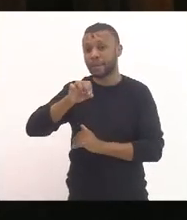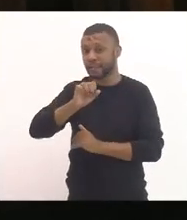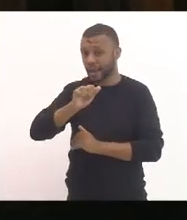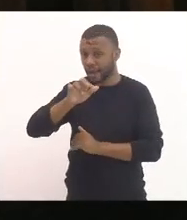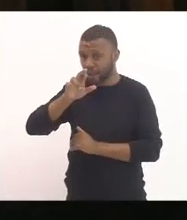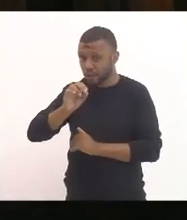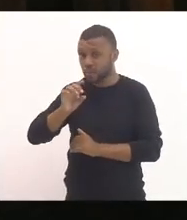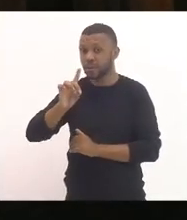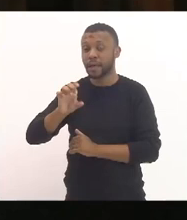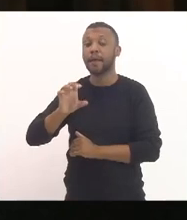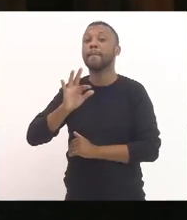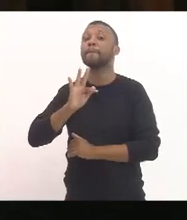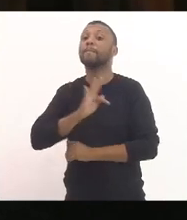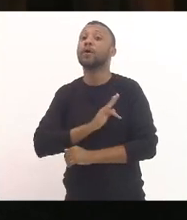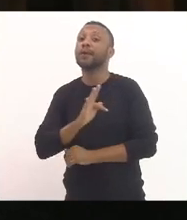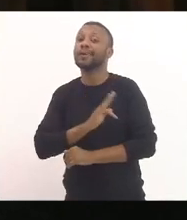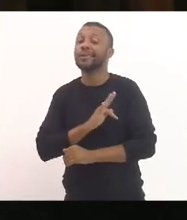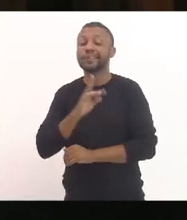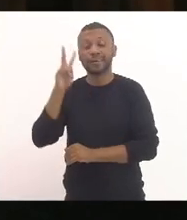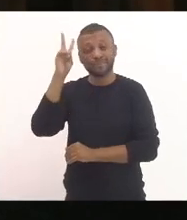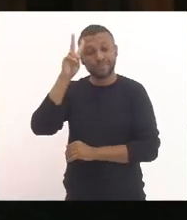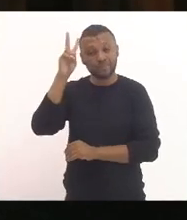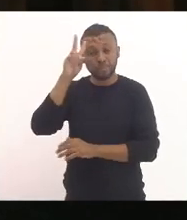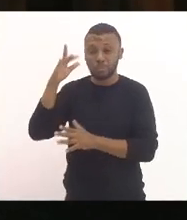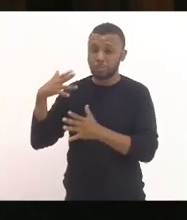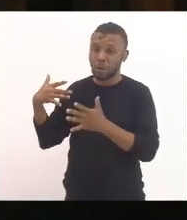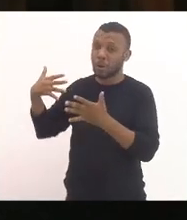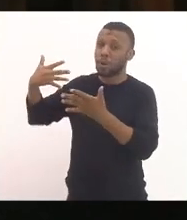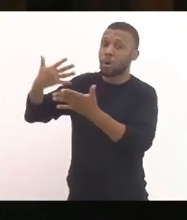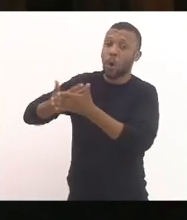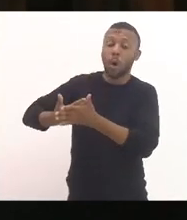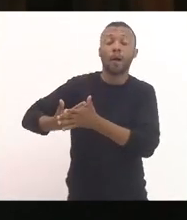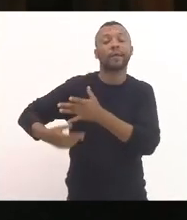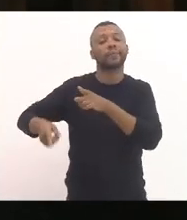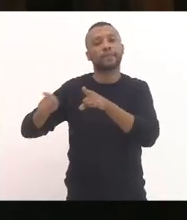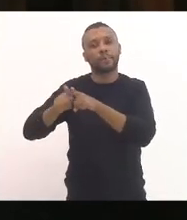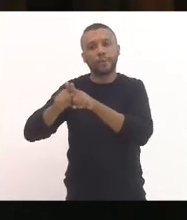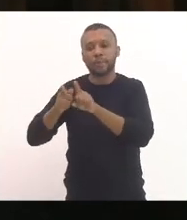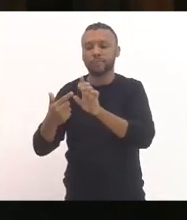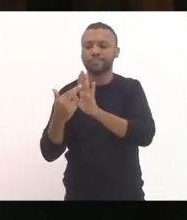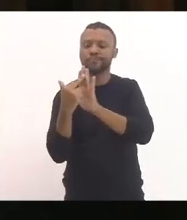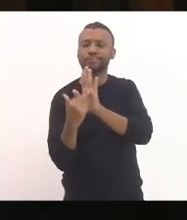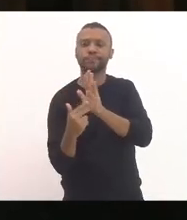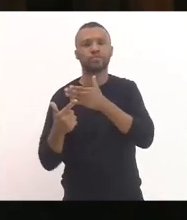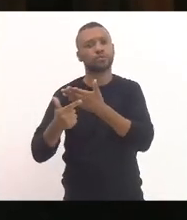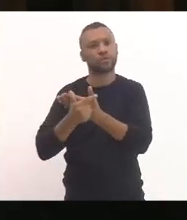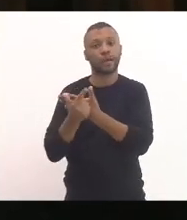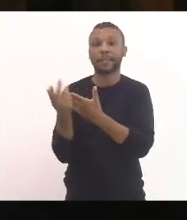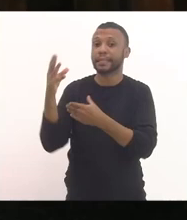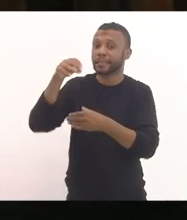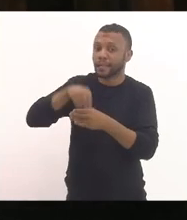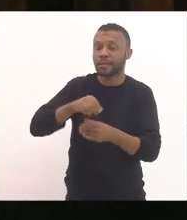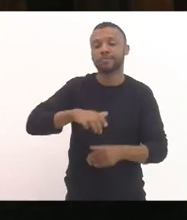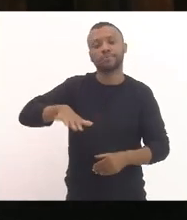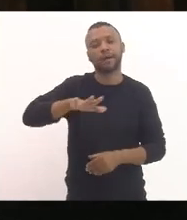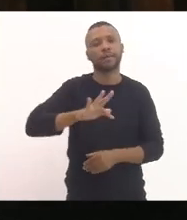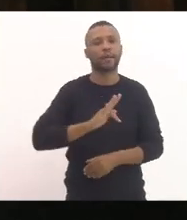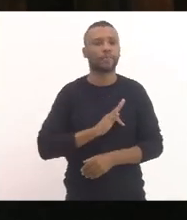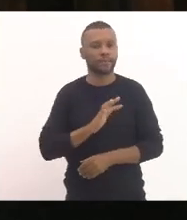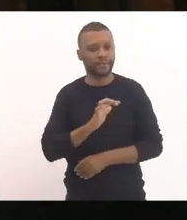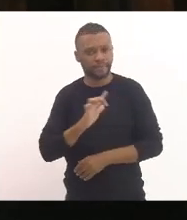de Rio de Janeiro não só pela sua história mas também pela sua prontidão atribuição e dedicação dentro dessa instituição